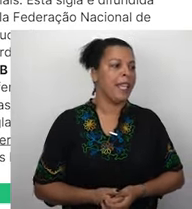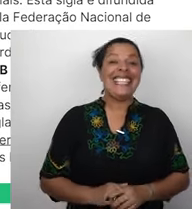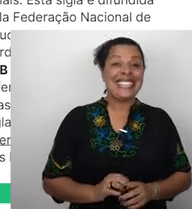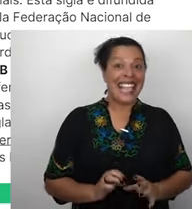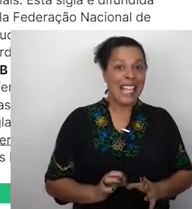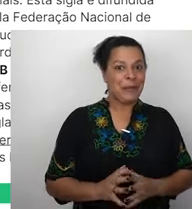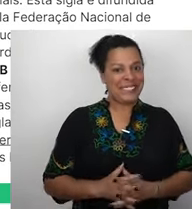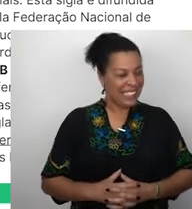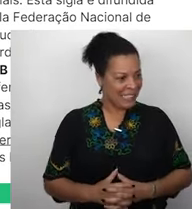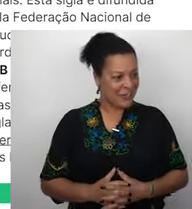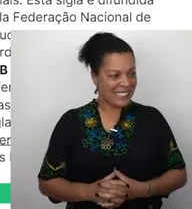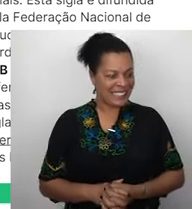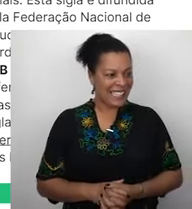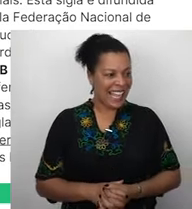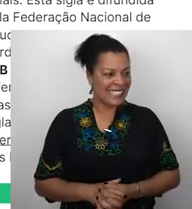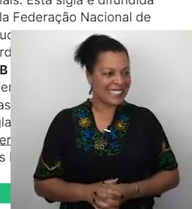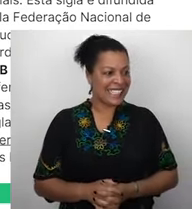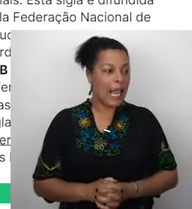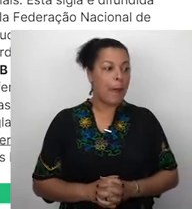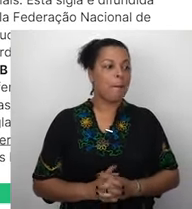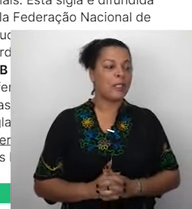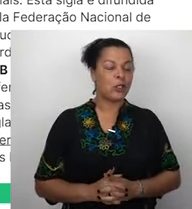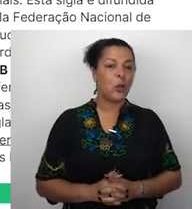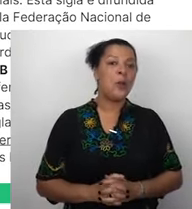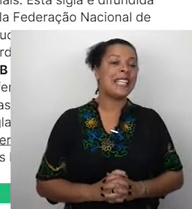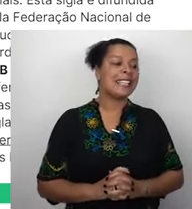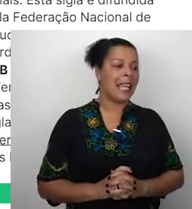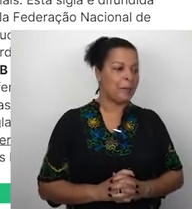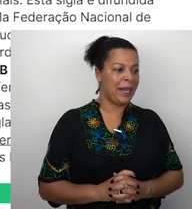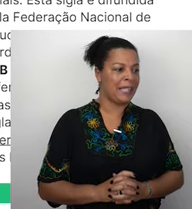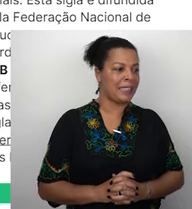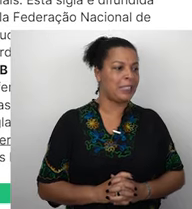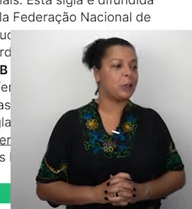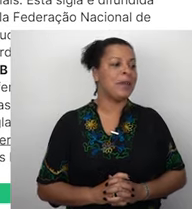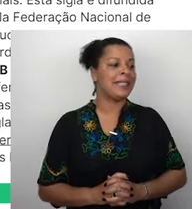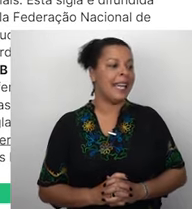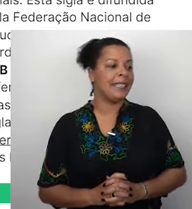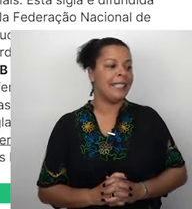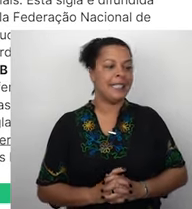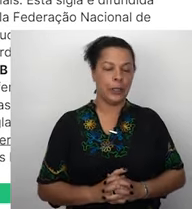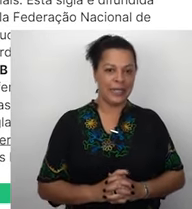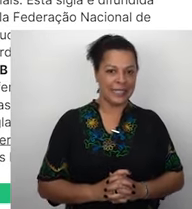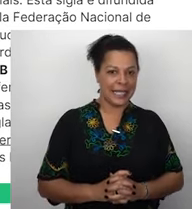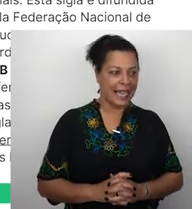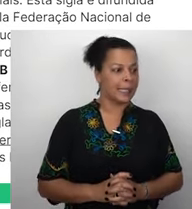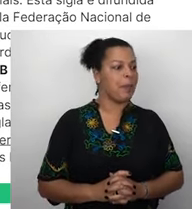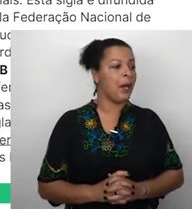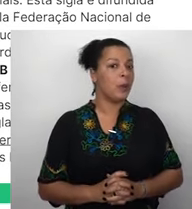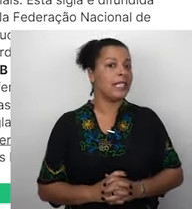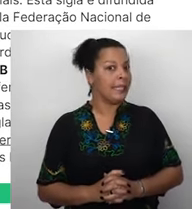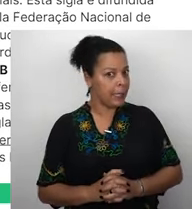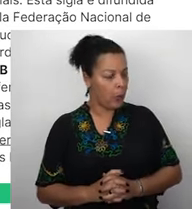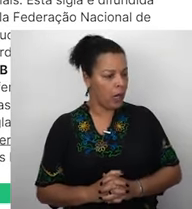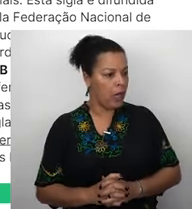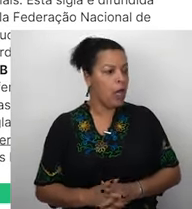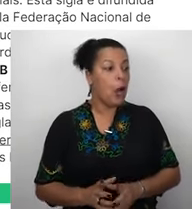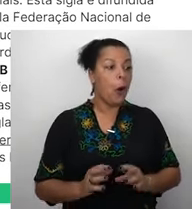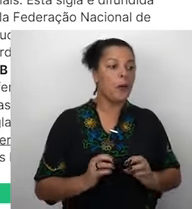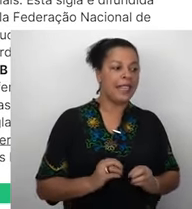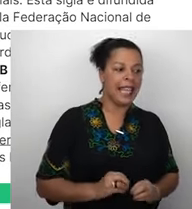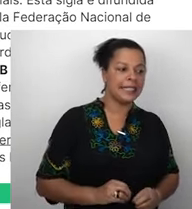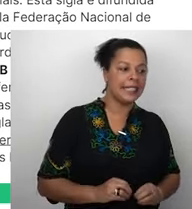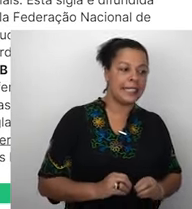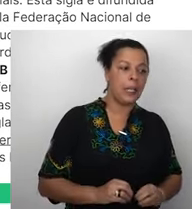alvo. Intérprete da língua de sinais. Pessoa que interpreta de uma dada língua de sinais para outra